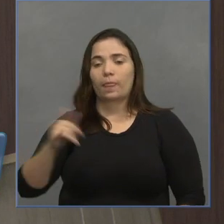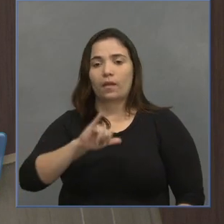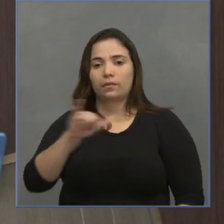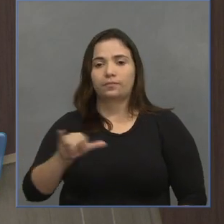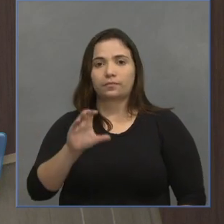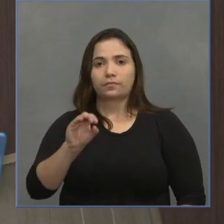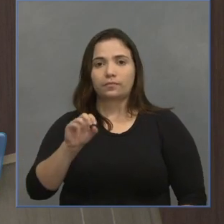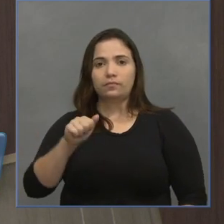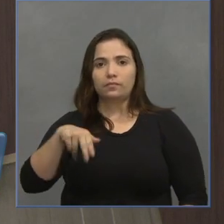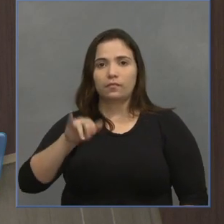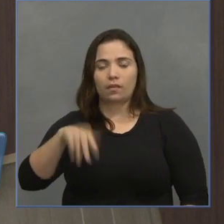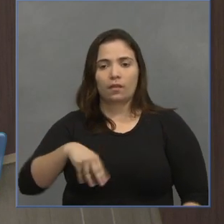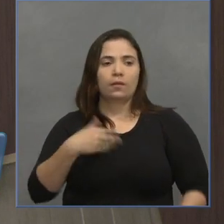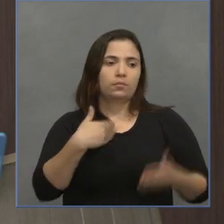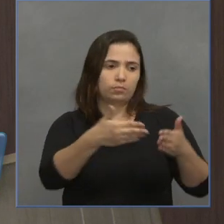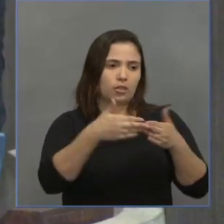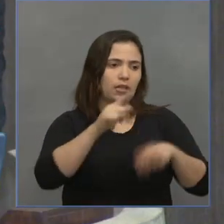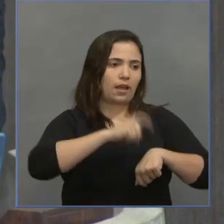3 minutos, deputado.